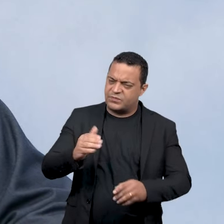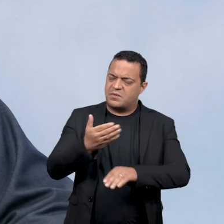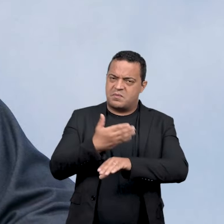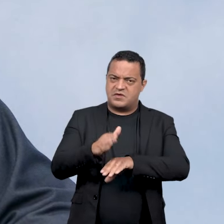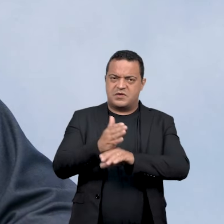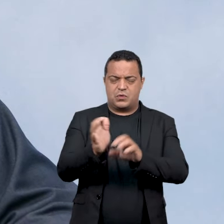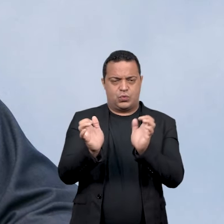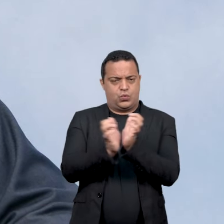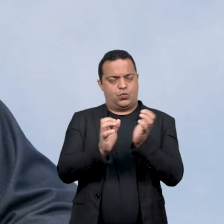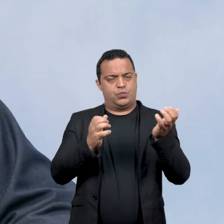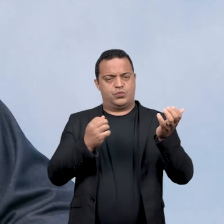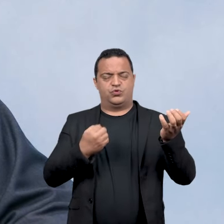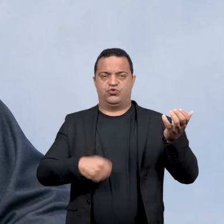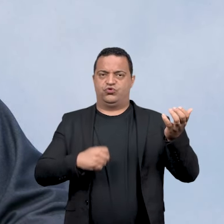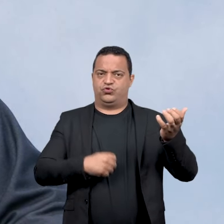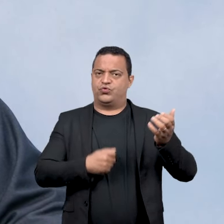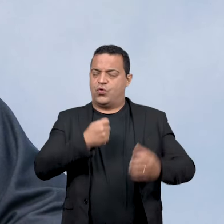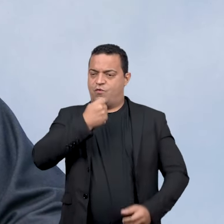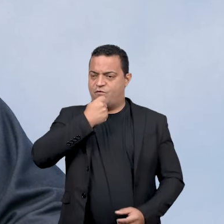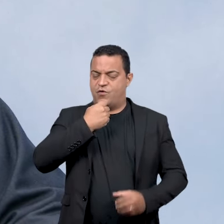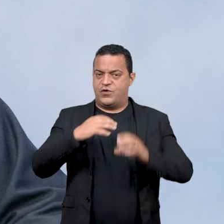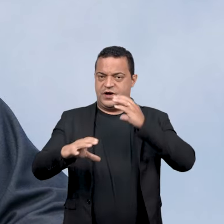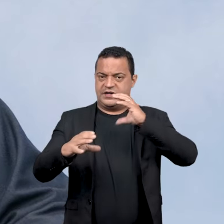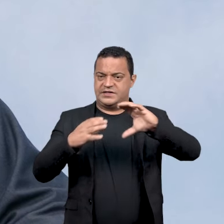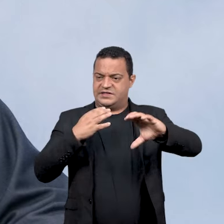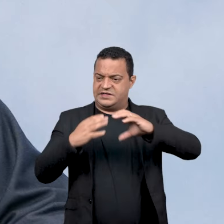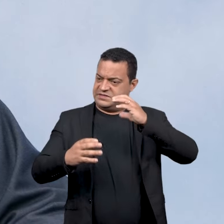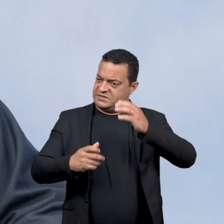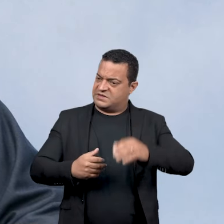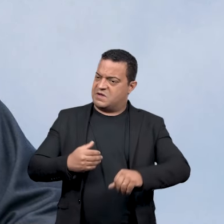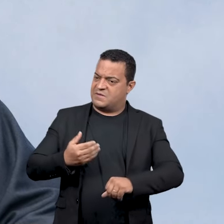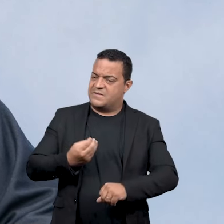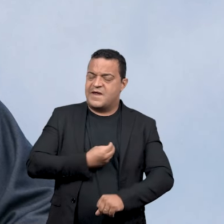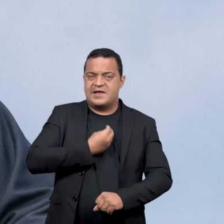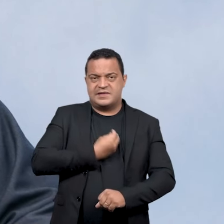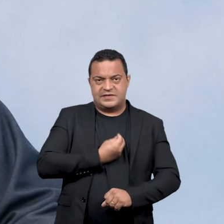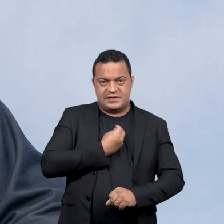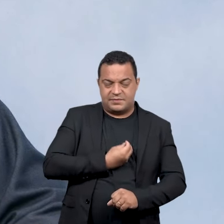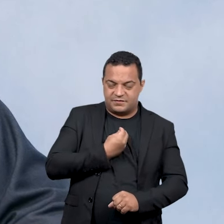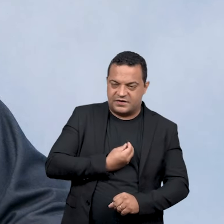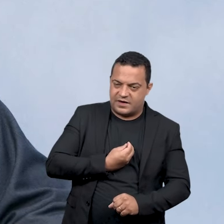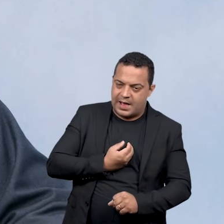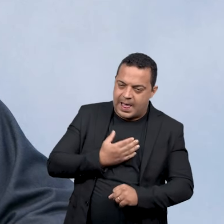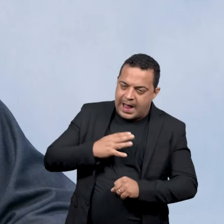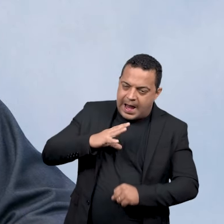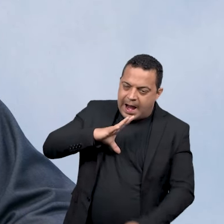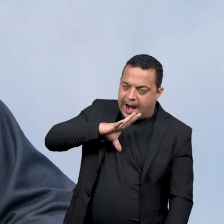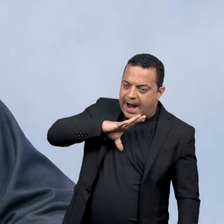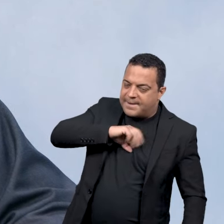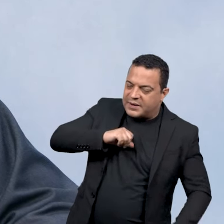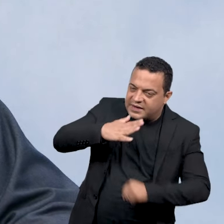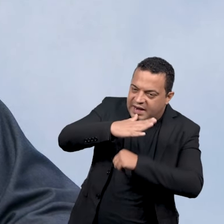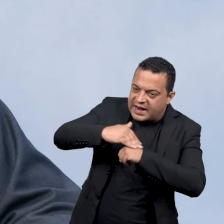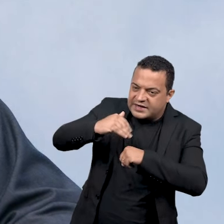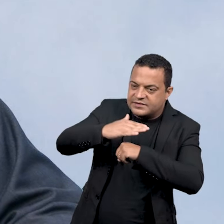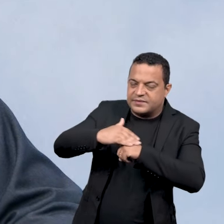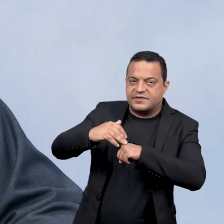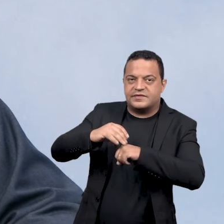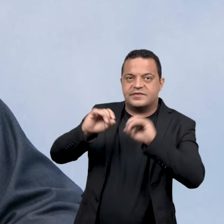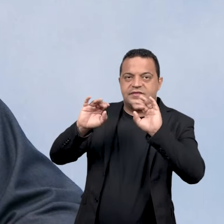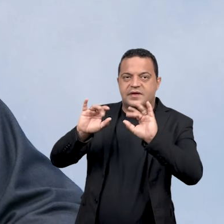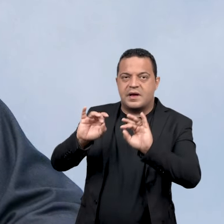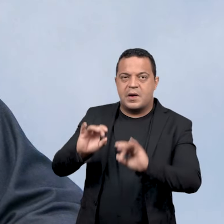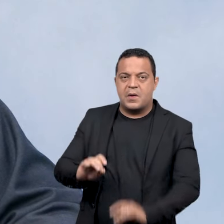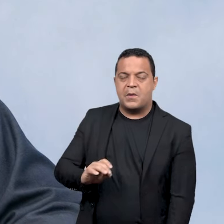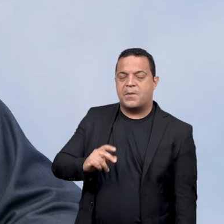assídua, uma serva de oração, que tem um carinho enorme pelo pastor Abel, diga-se de passagem, e